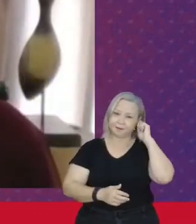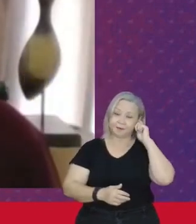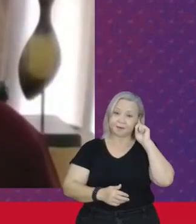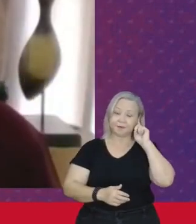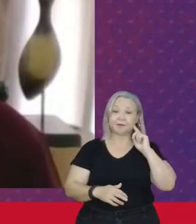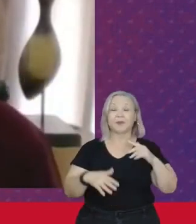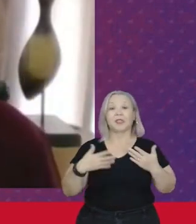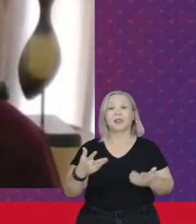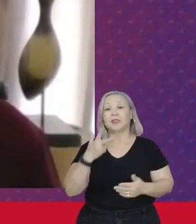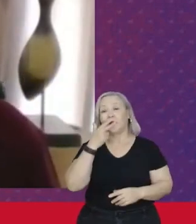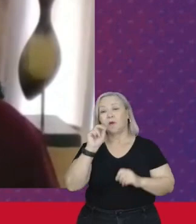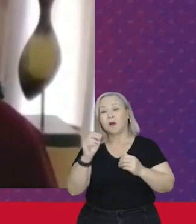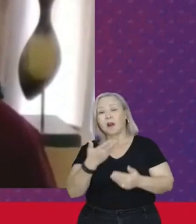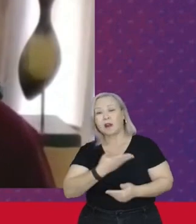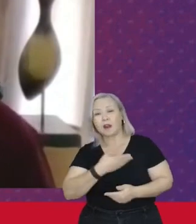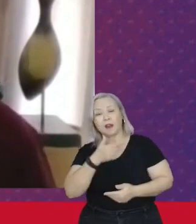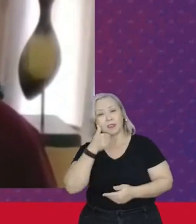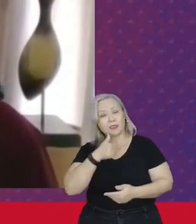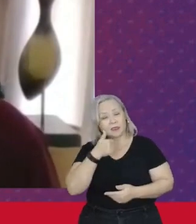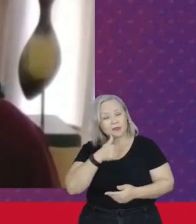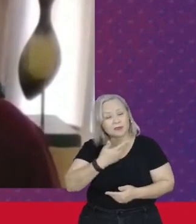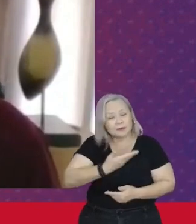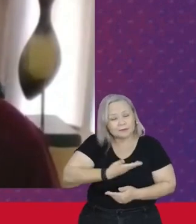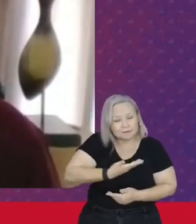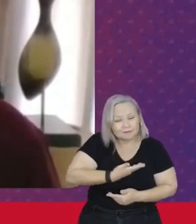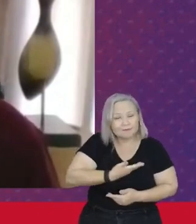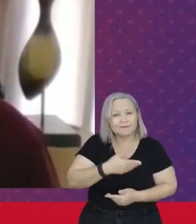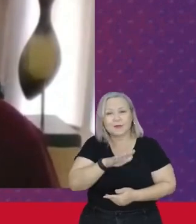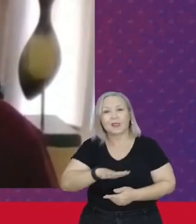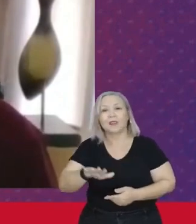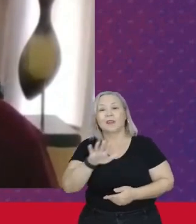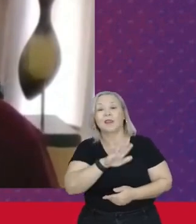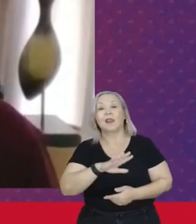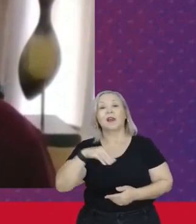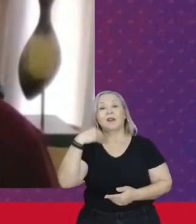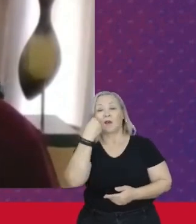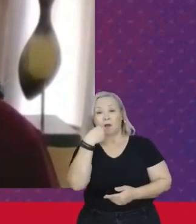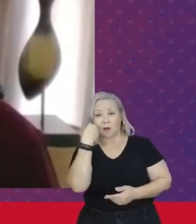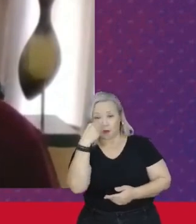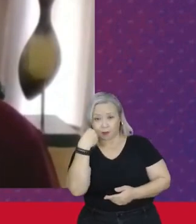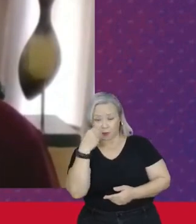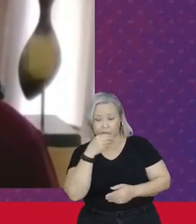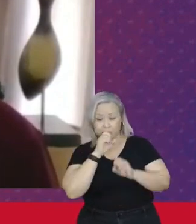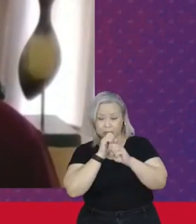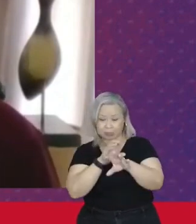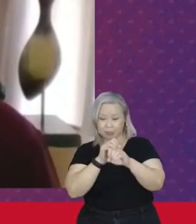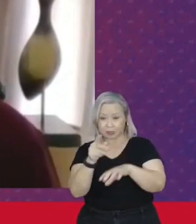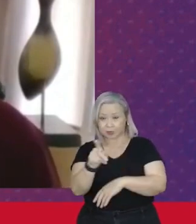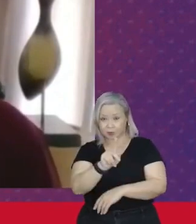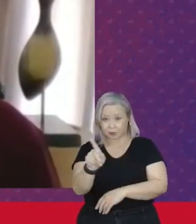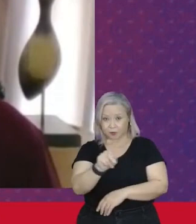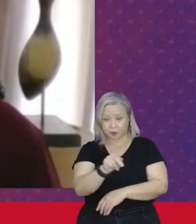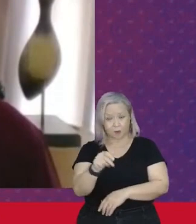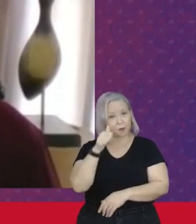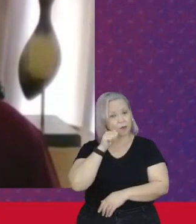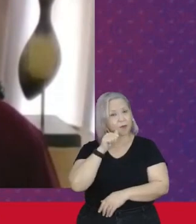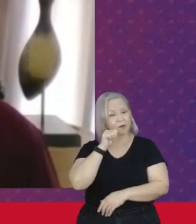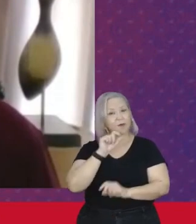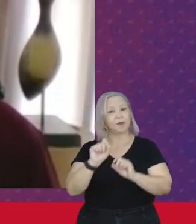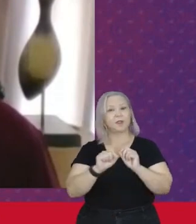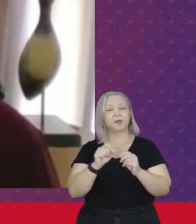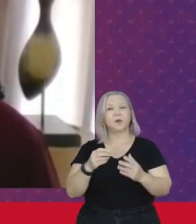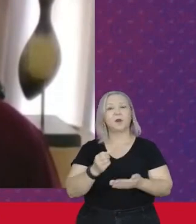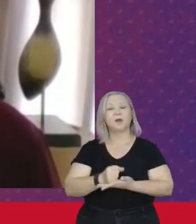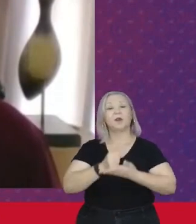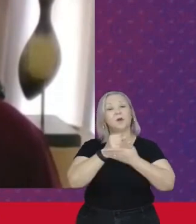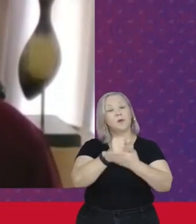eu acho, minhas amigas, minhas companheiras, que a nossa experiência de educadoras, de professoras, ela pode